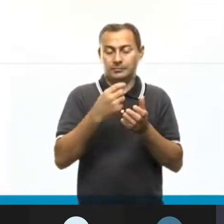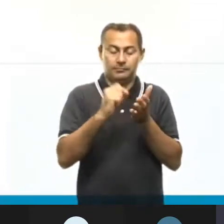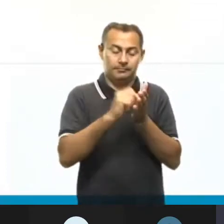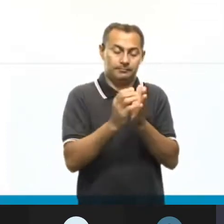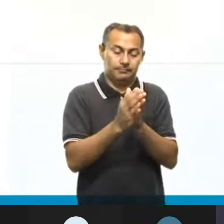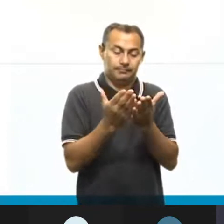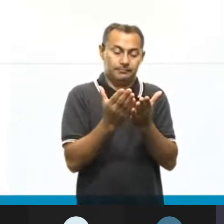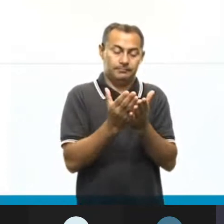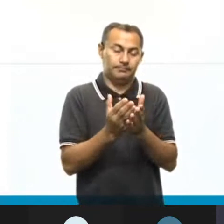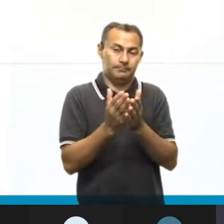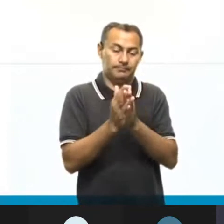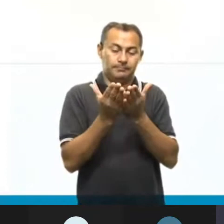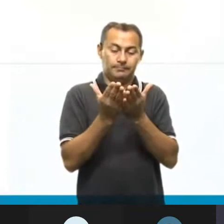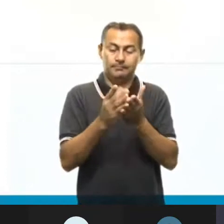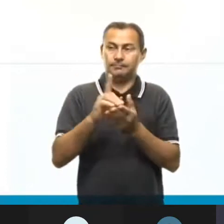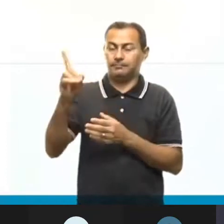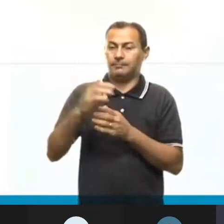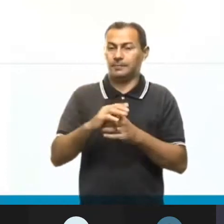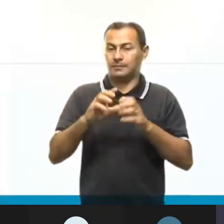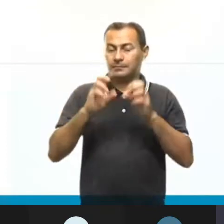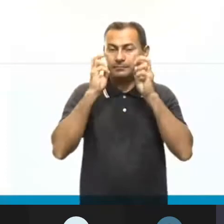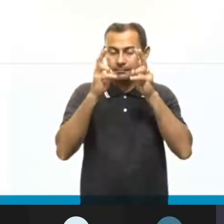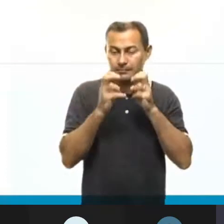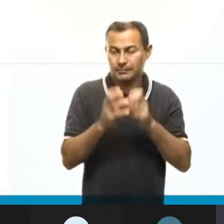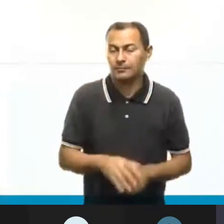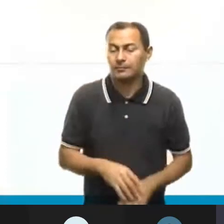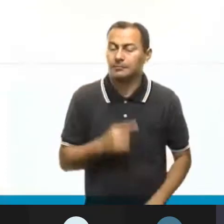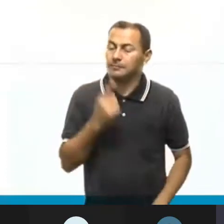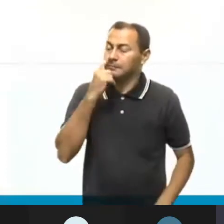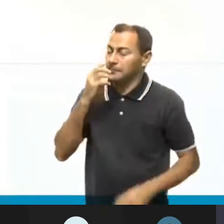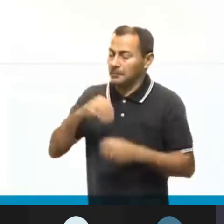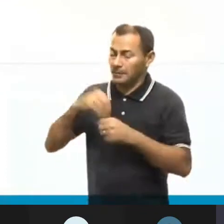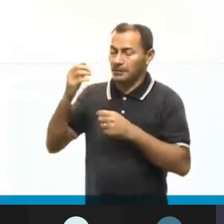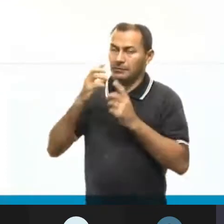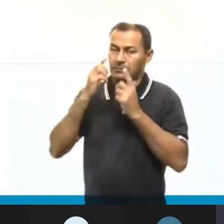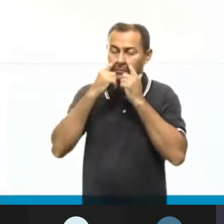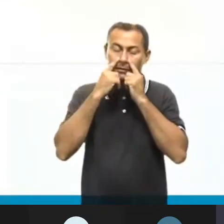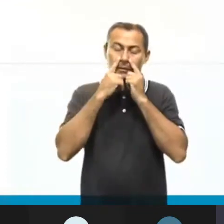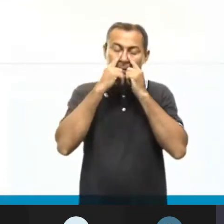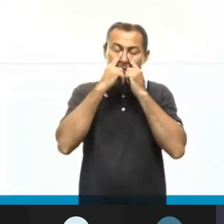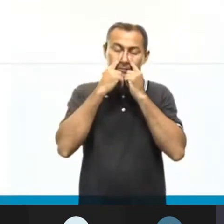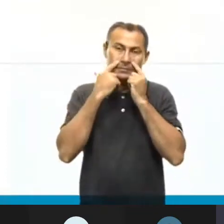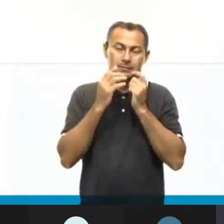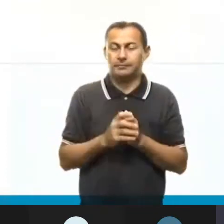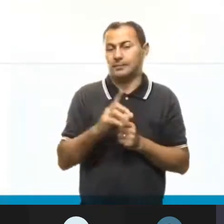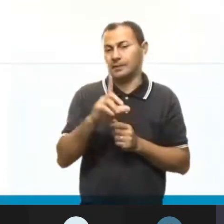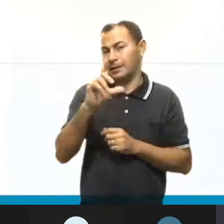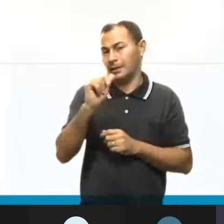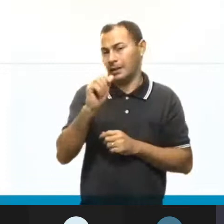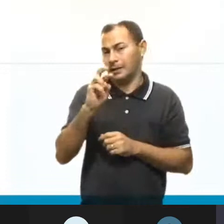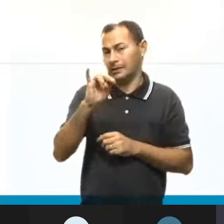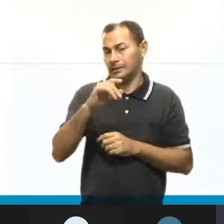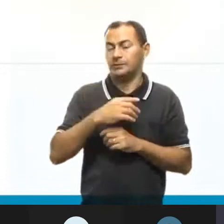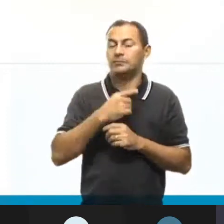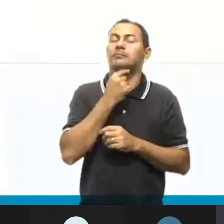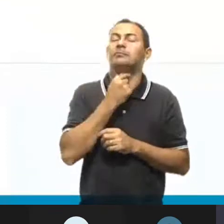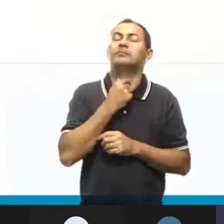as diferentes estruturas do sistema respiratório. Nariz externo, cavidade nasal,